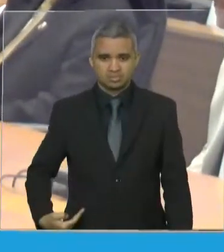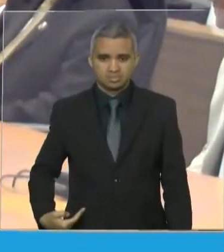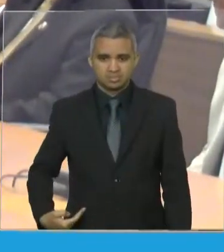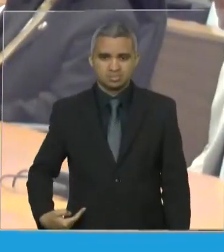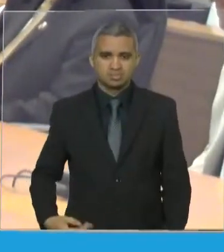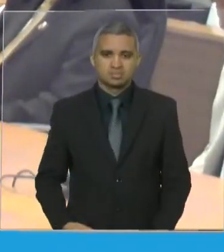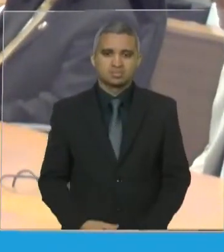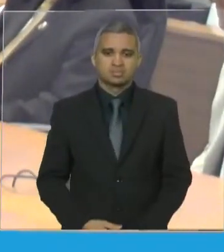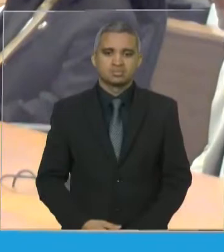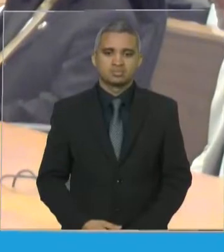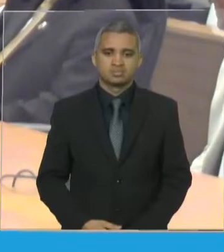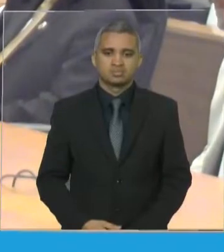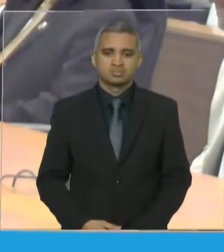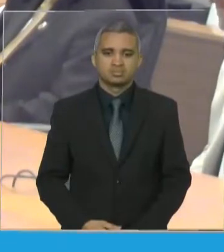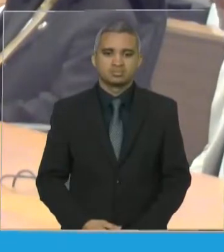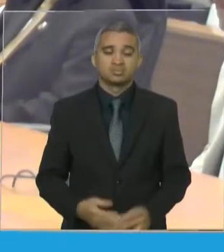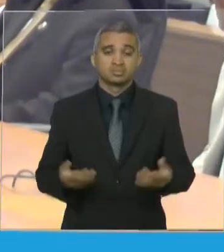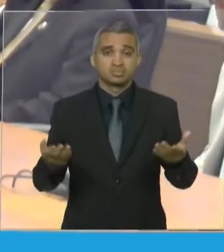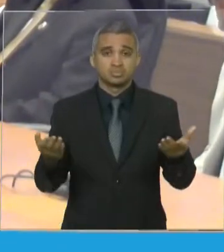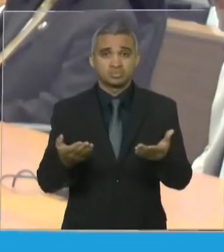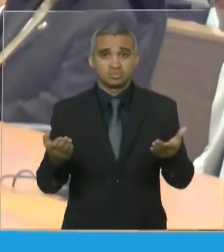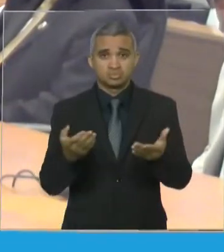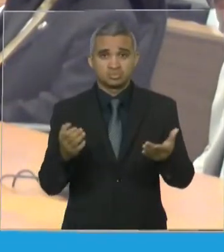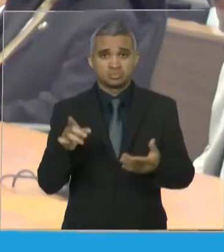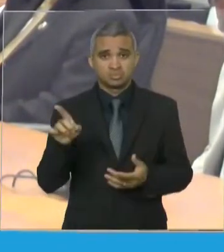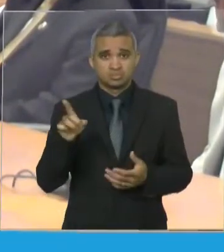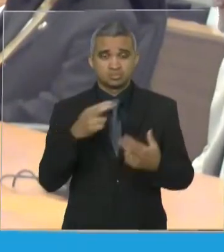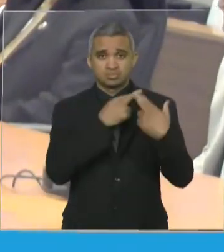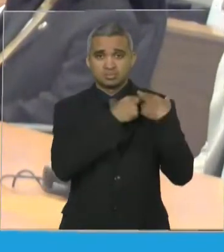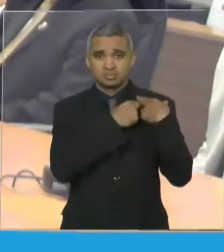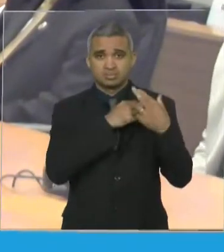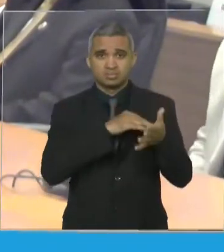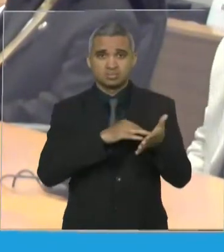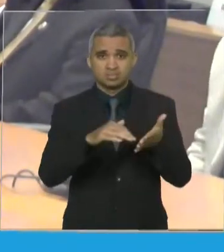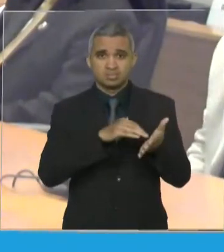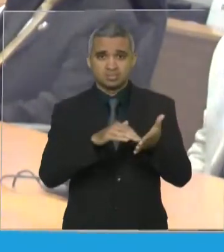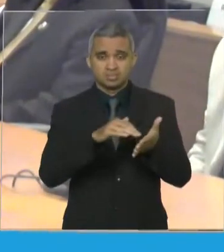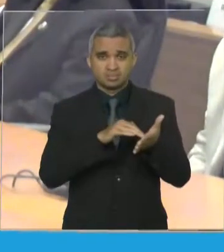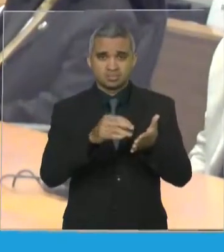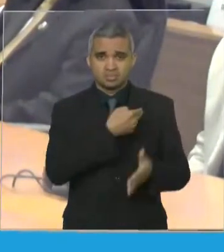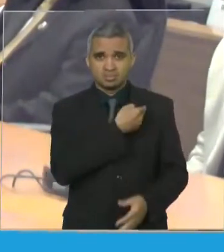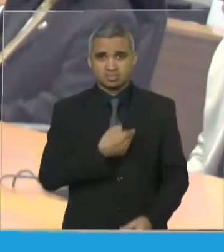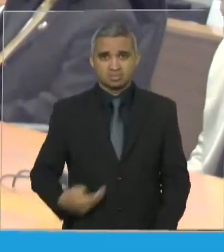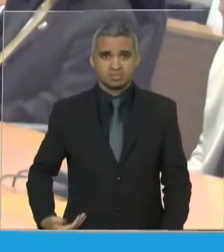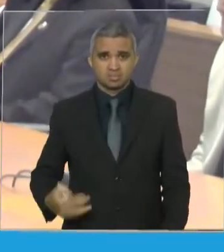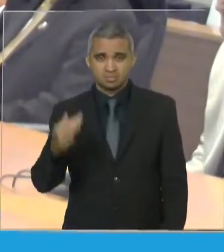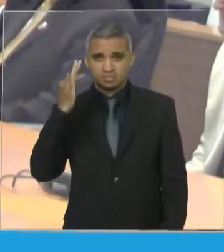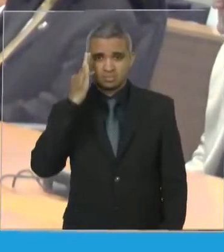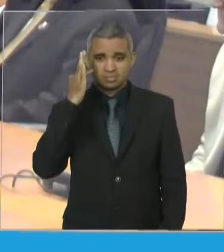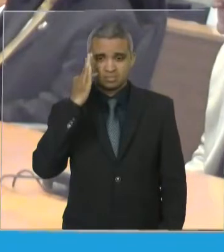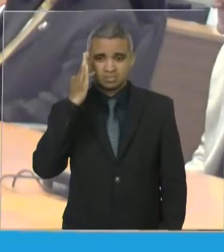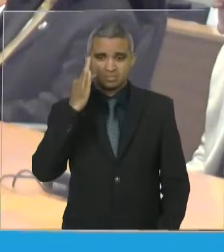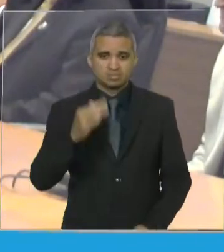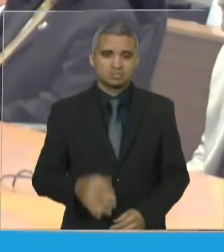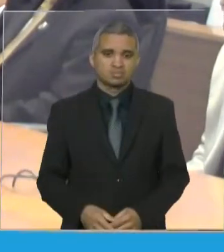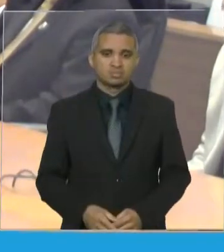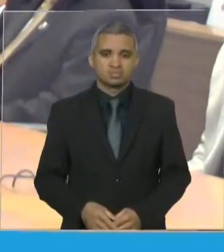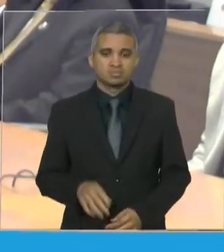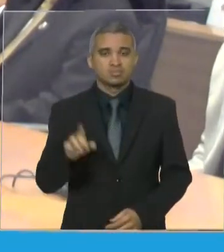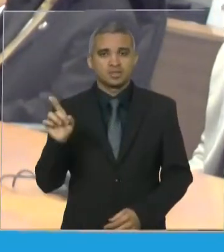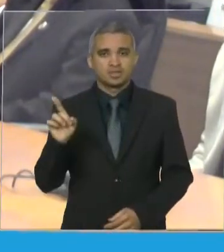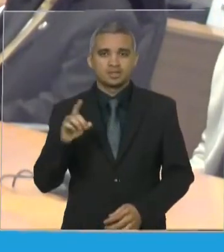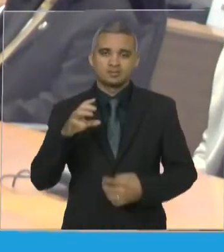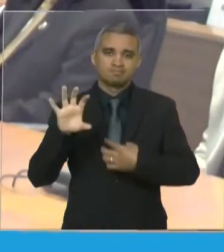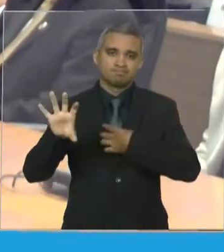e hoje, na função de secretário do governo Flávio Dino, infelizmente torce para o cavalo de aço,